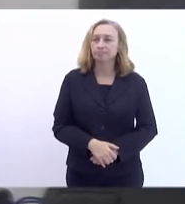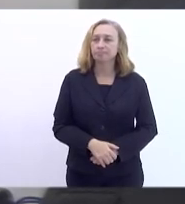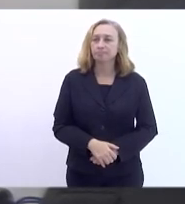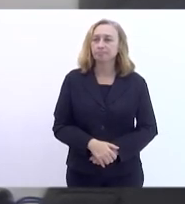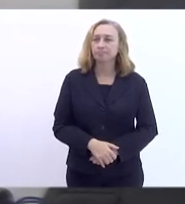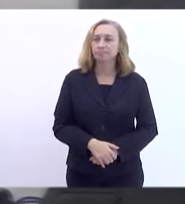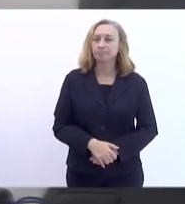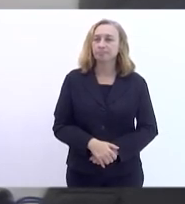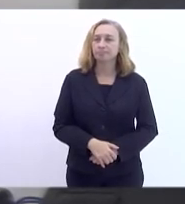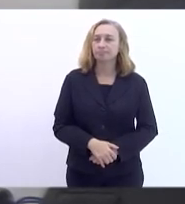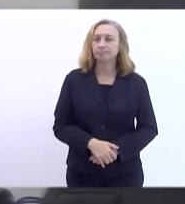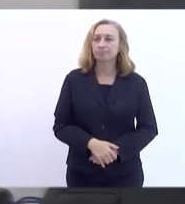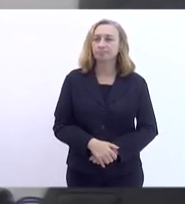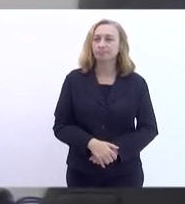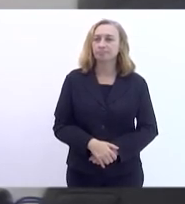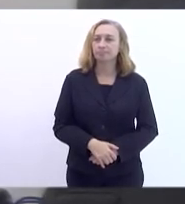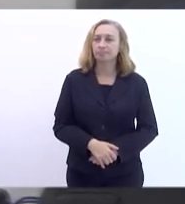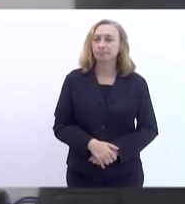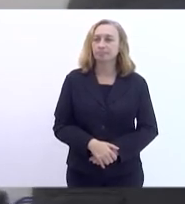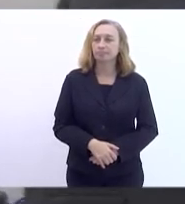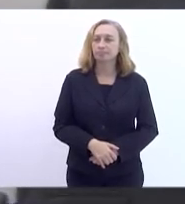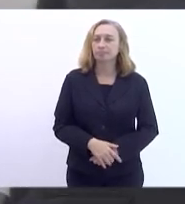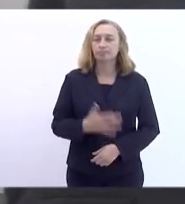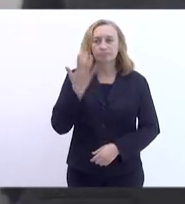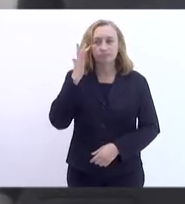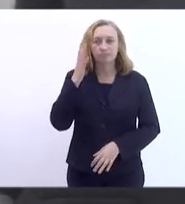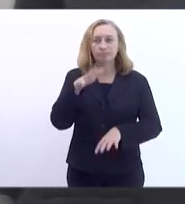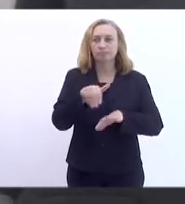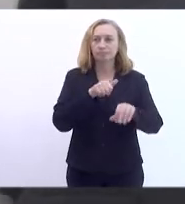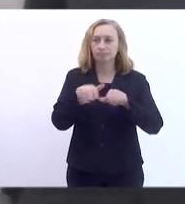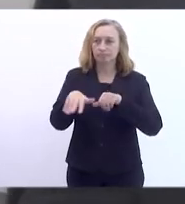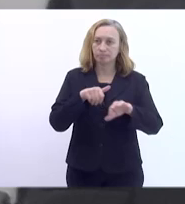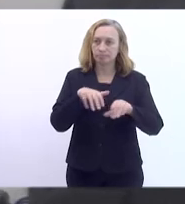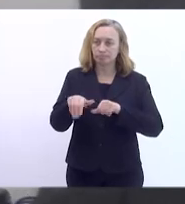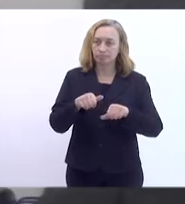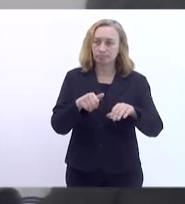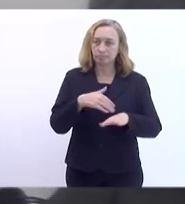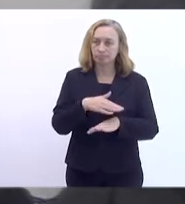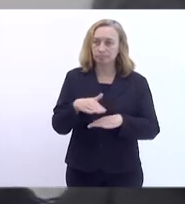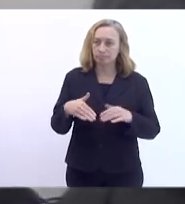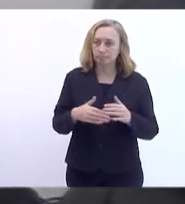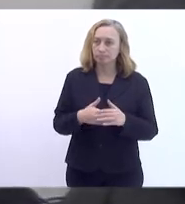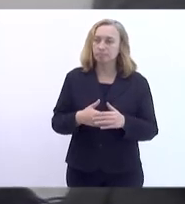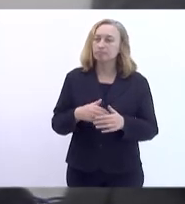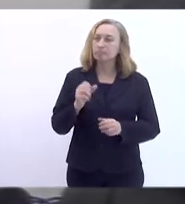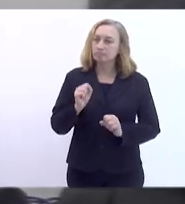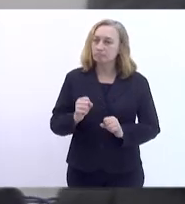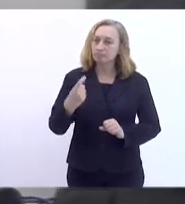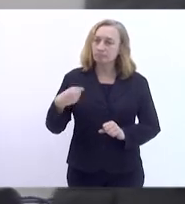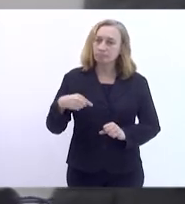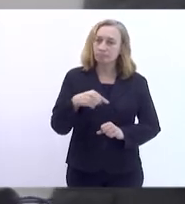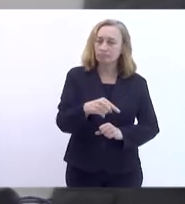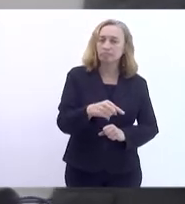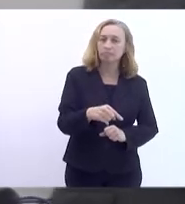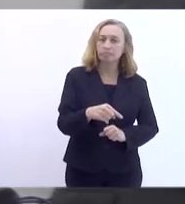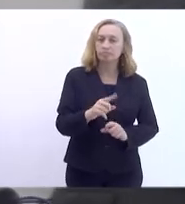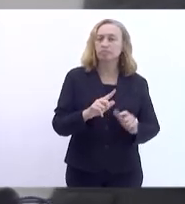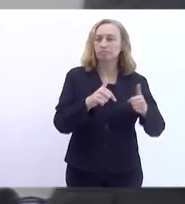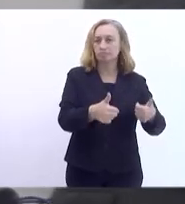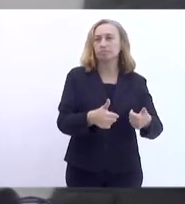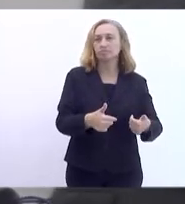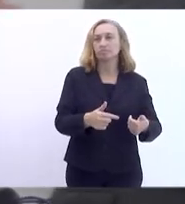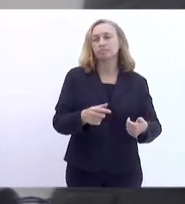acho que tem que haver uma convocação para que os candidatos possam recorrer EA partir do não